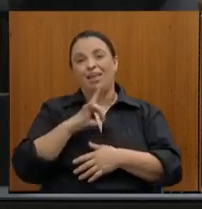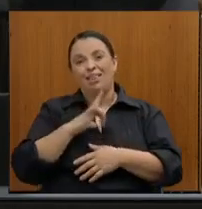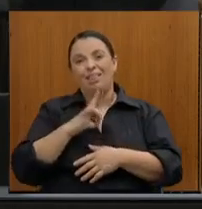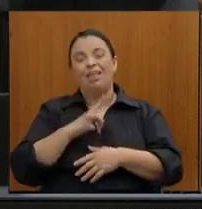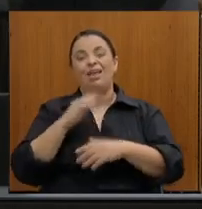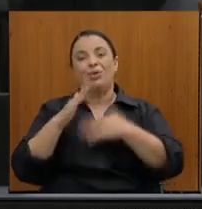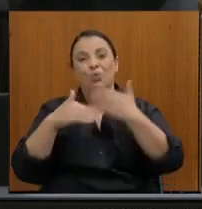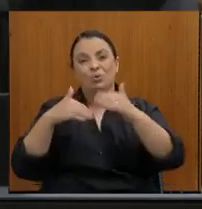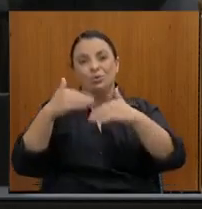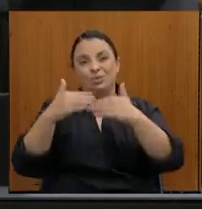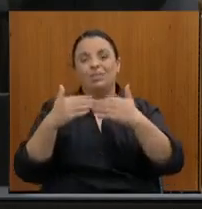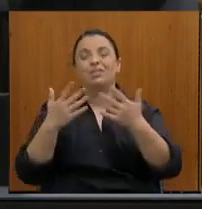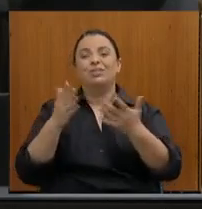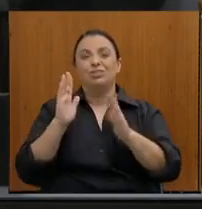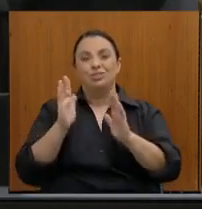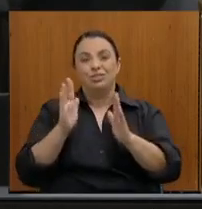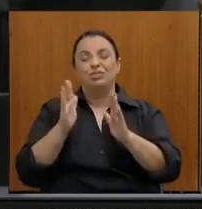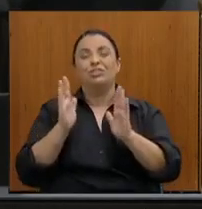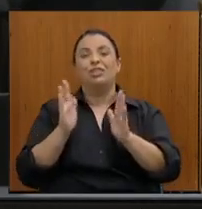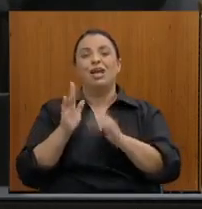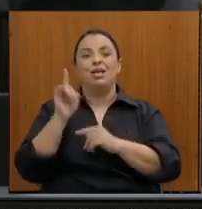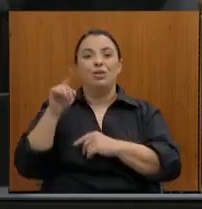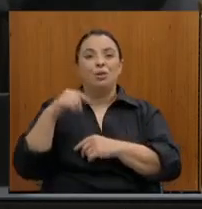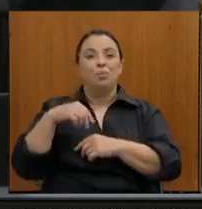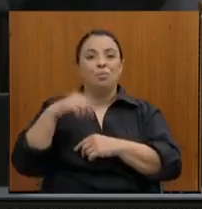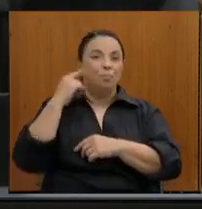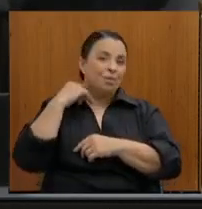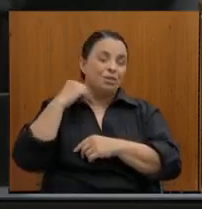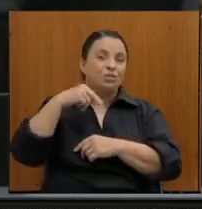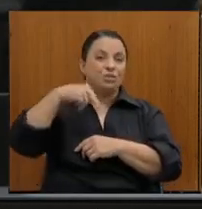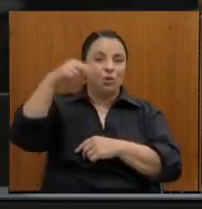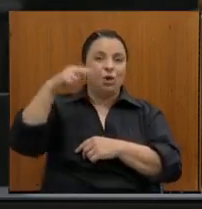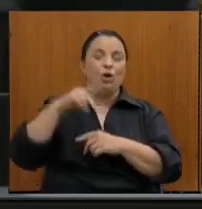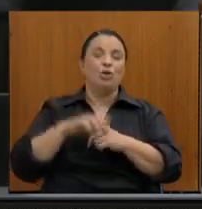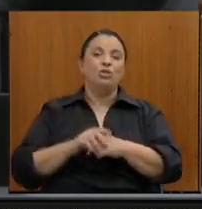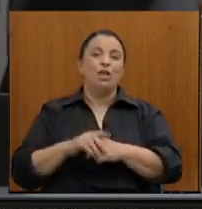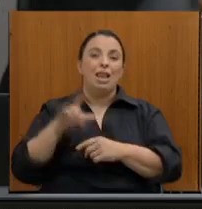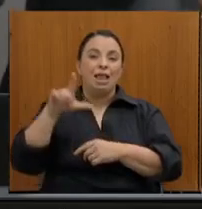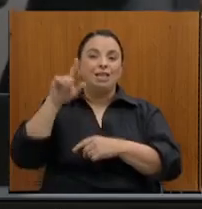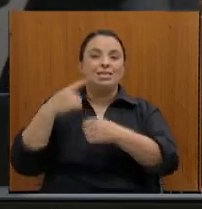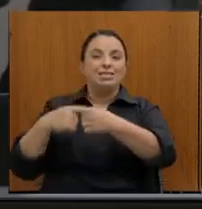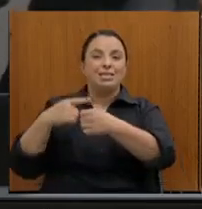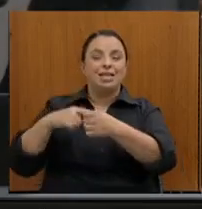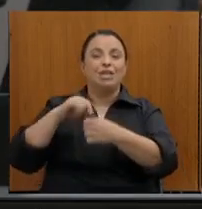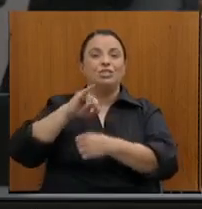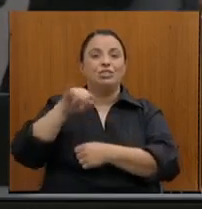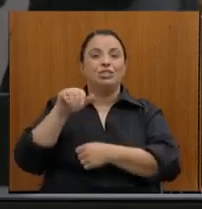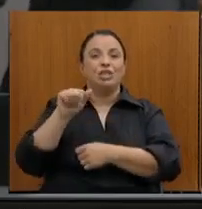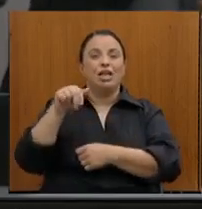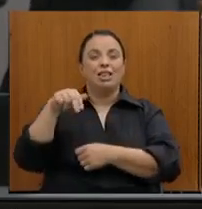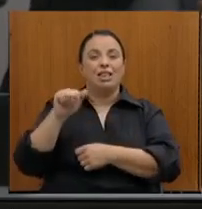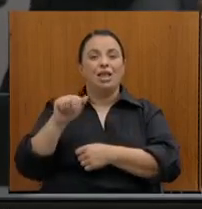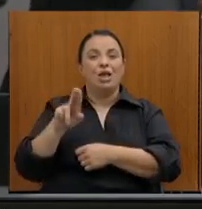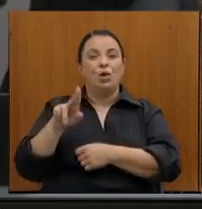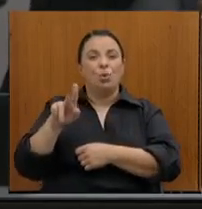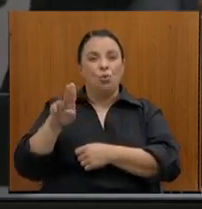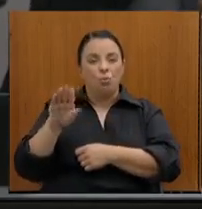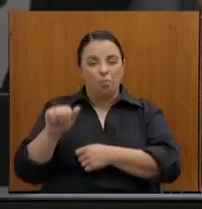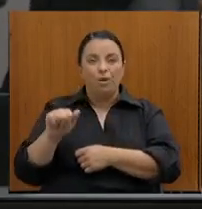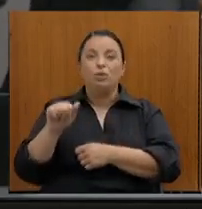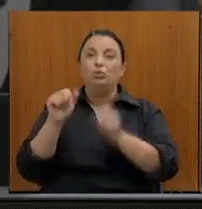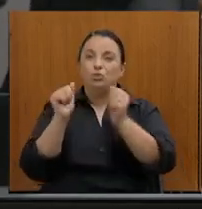é no norte de Minas dominios Bento teve lá na cidade de Janaúba com presidente da Cemig então nós queremos